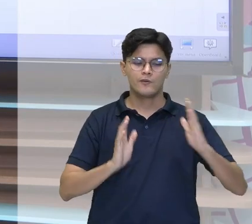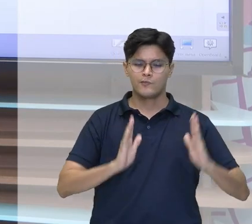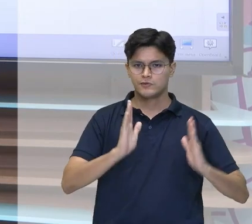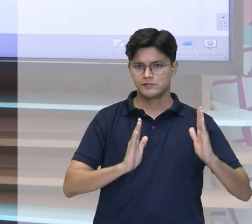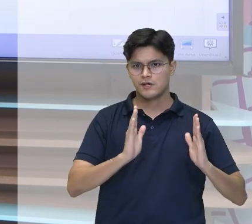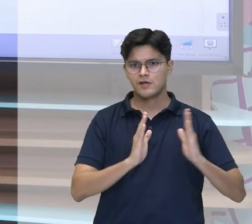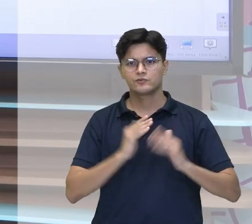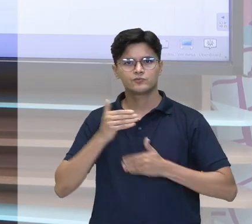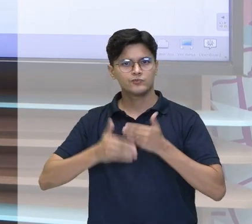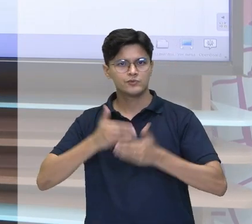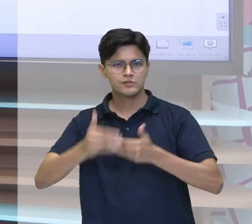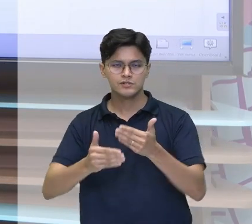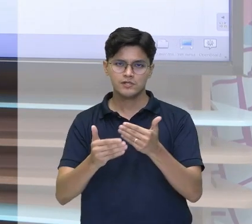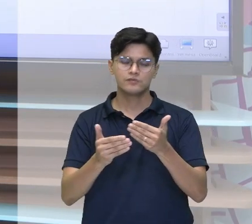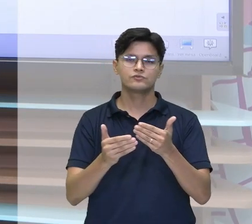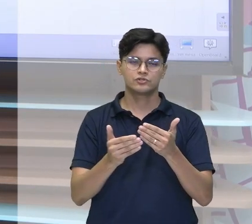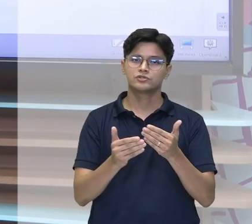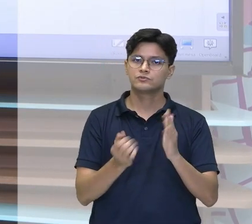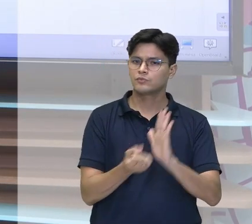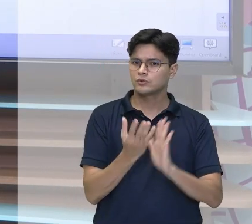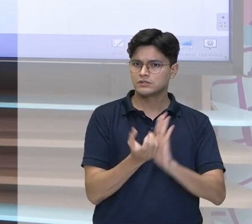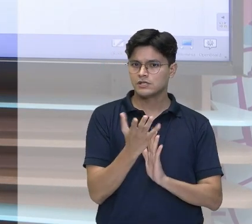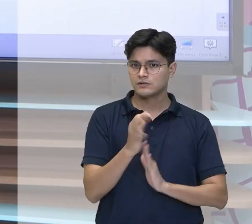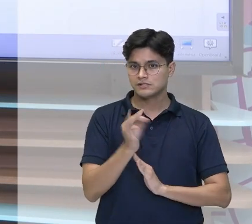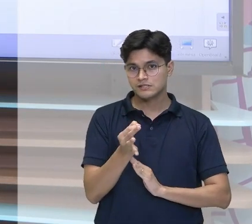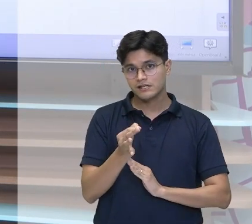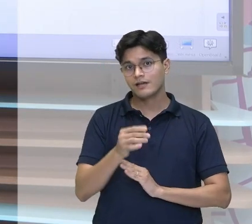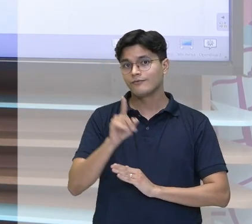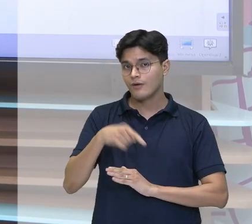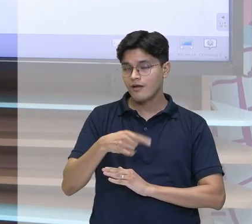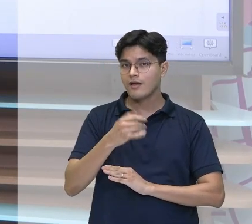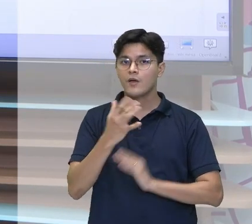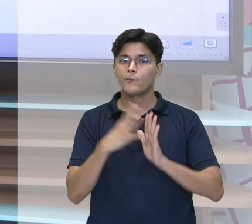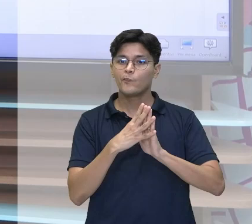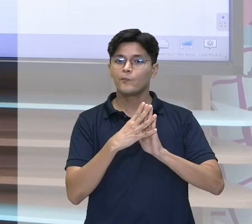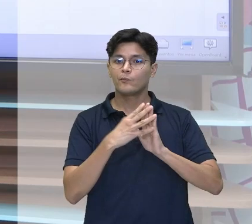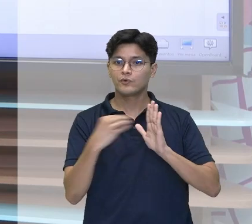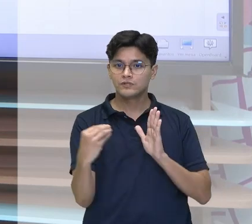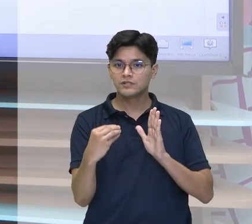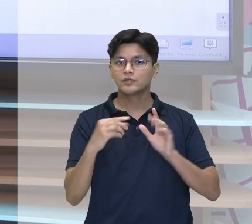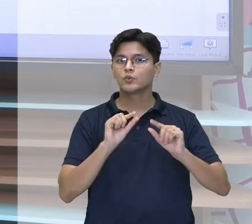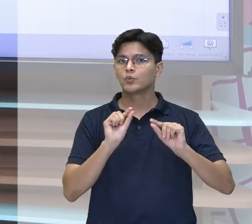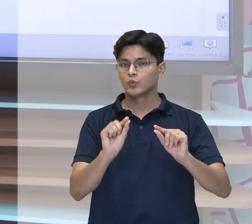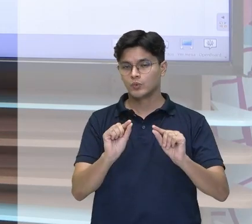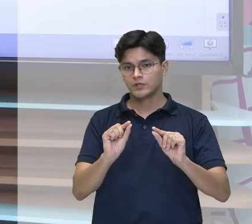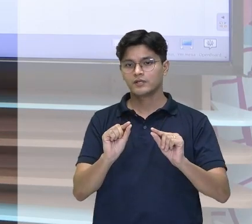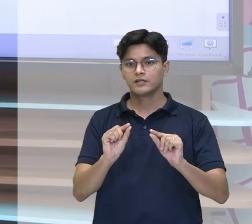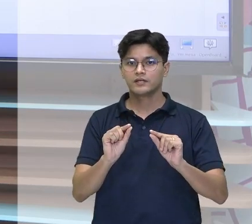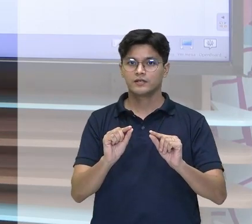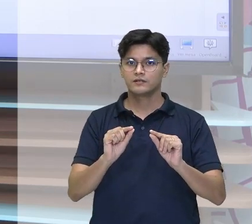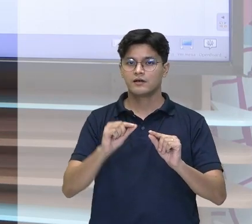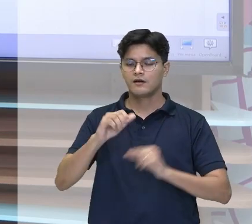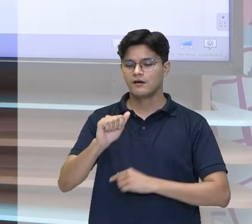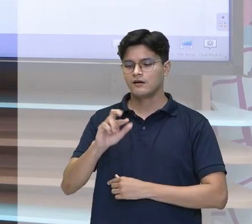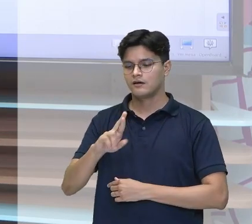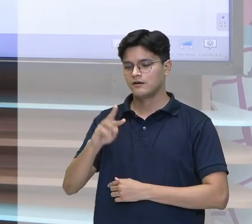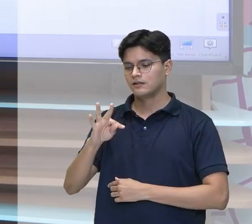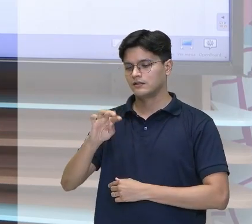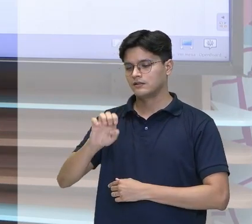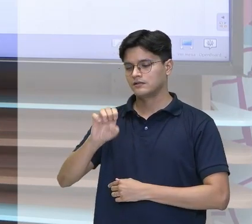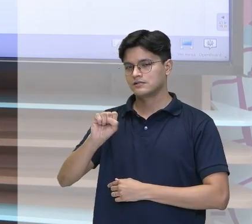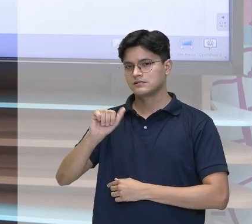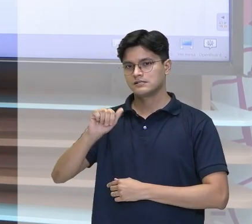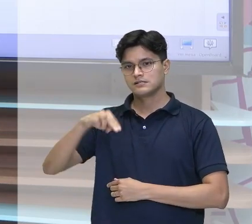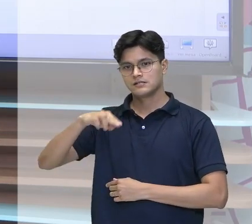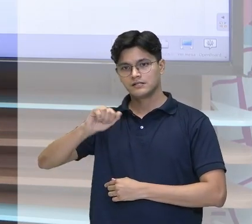artesanalmente, esse seria um exemplo da produção mais artesanal, certo? Você também é o dono ali do fogão, do gás de